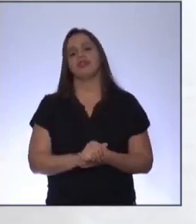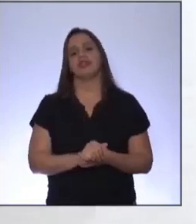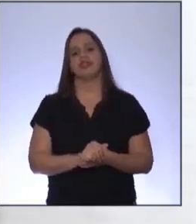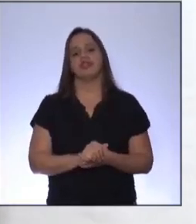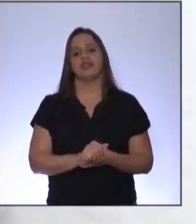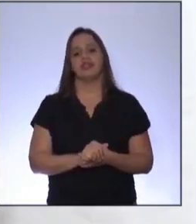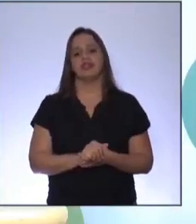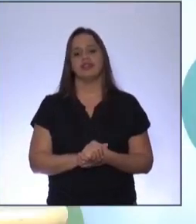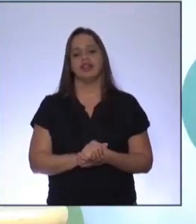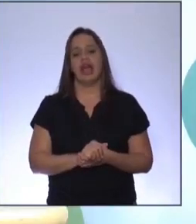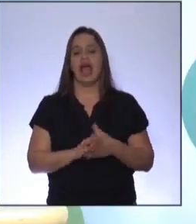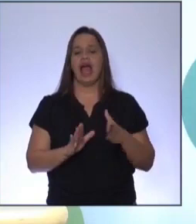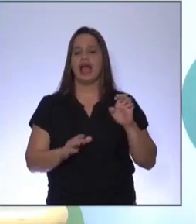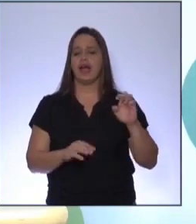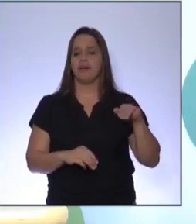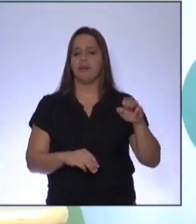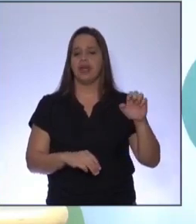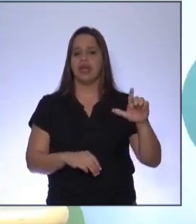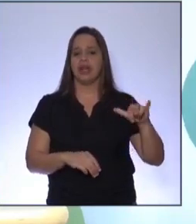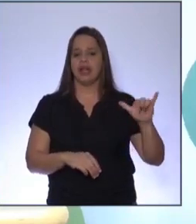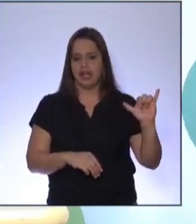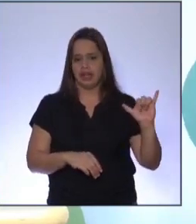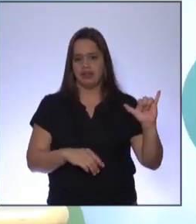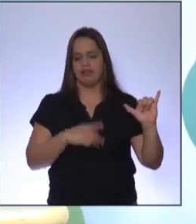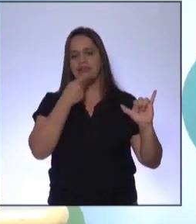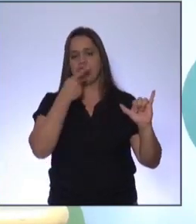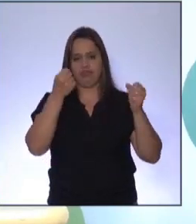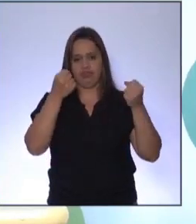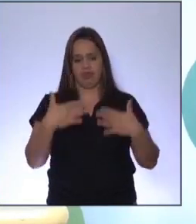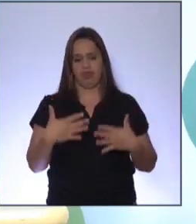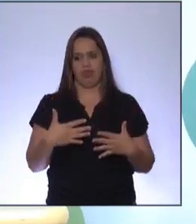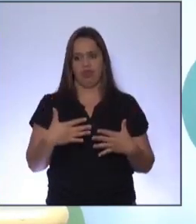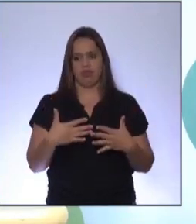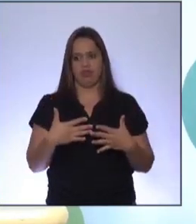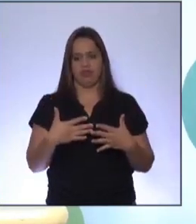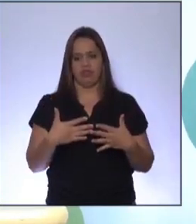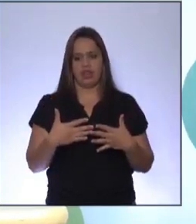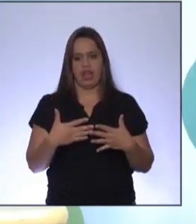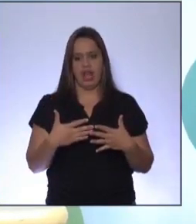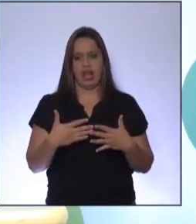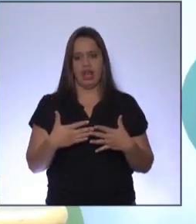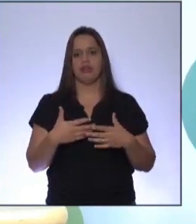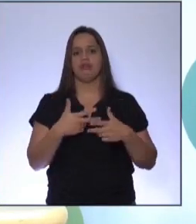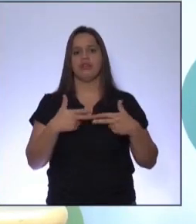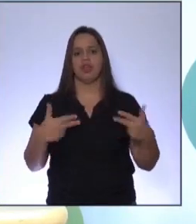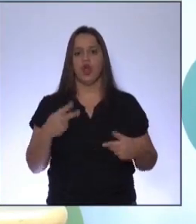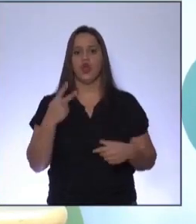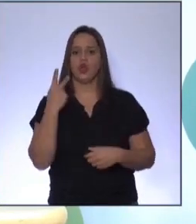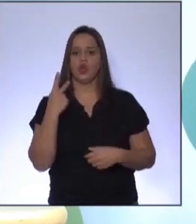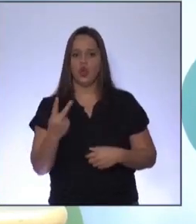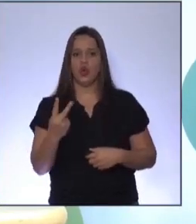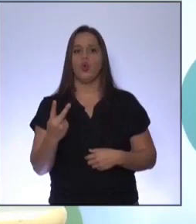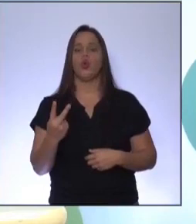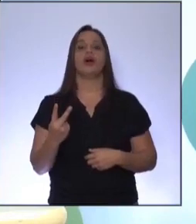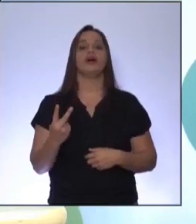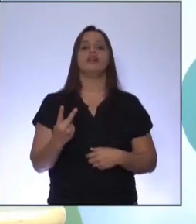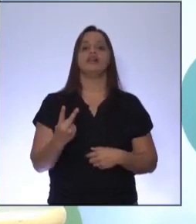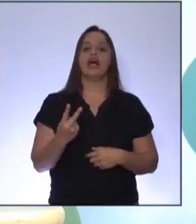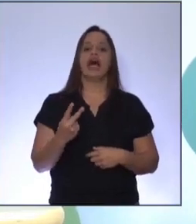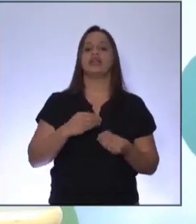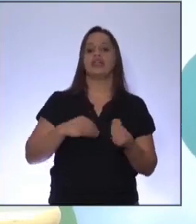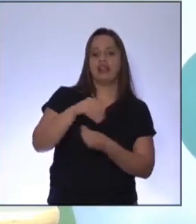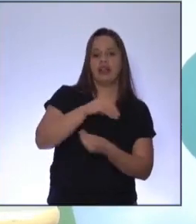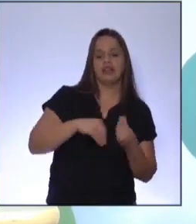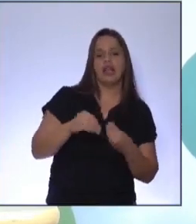Ah, ele me colocou juntar duas substâncias. A Natália,